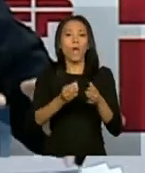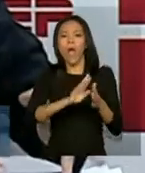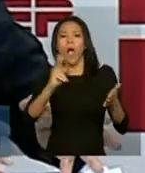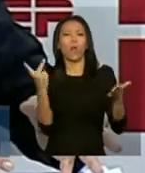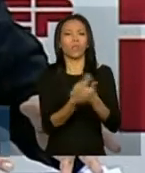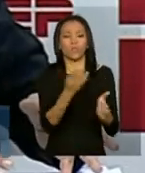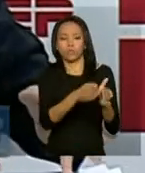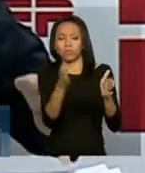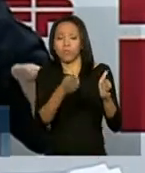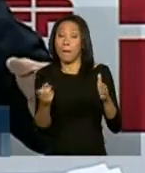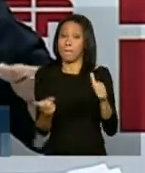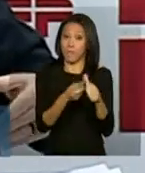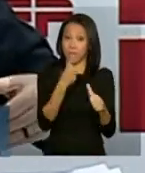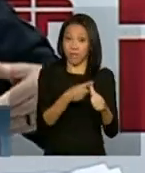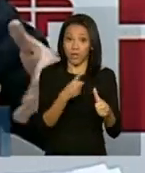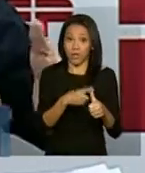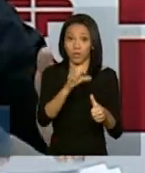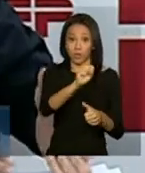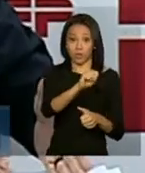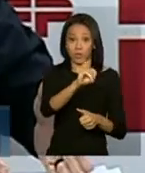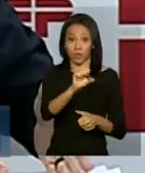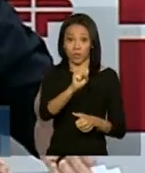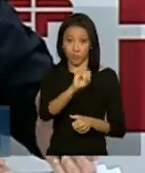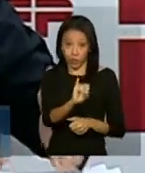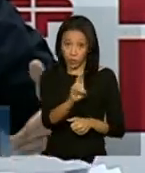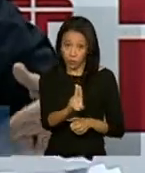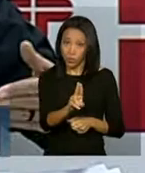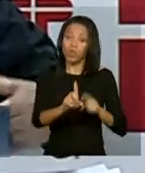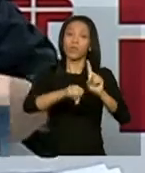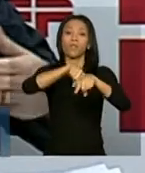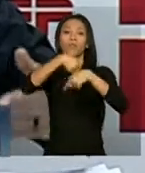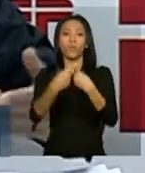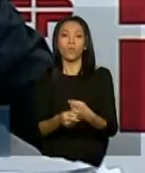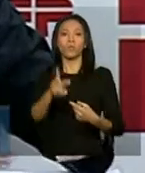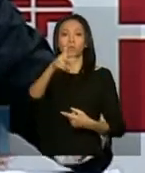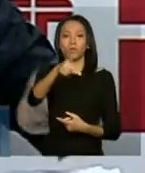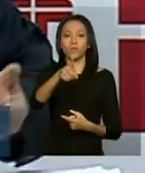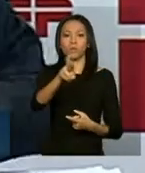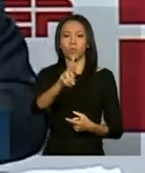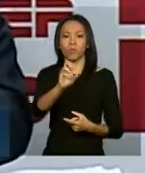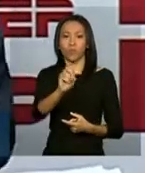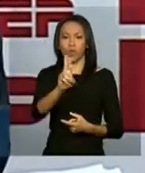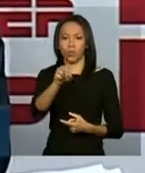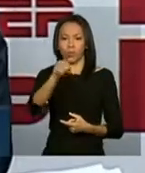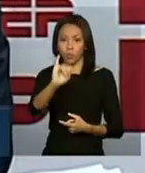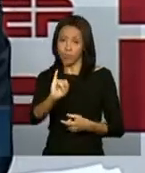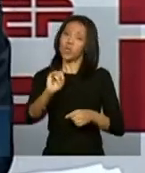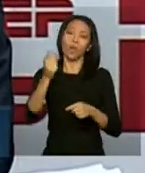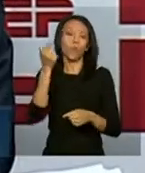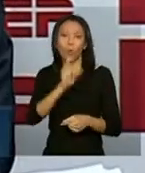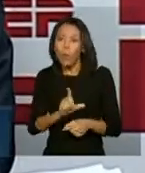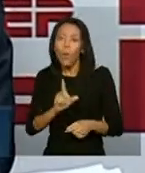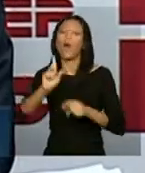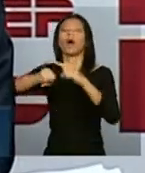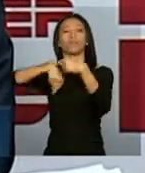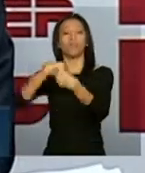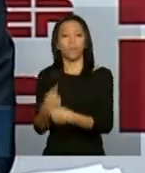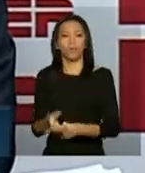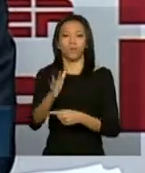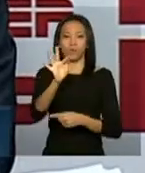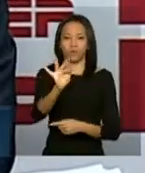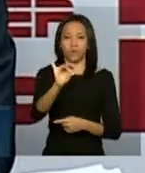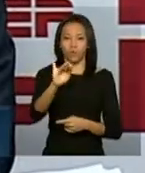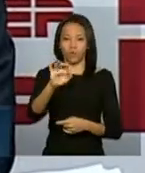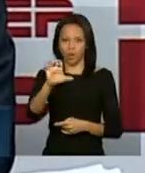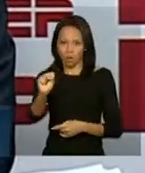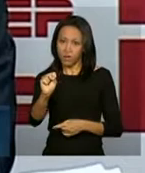primeiro o SISU, depois o ProUni, e aqueles que não tiverem acesso ao ProUni poderão pleitear o FIES. Ou